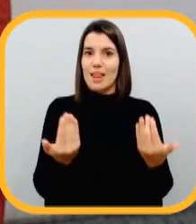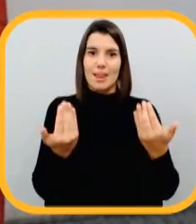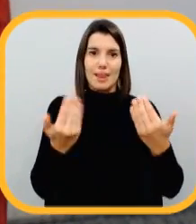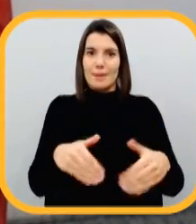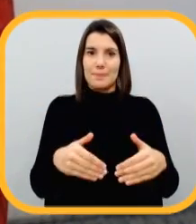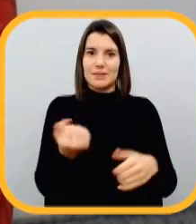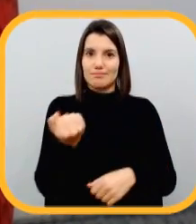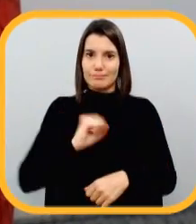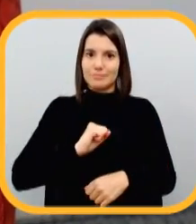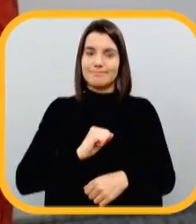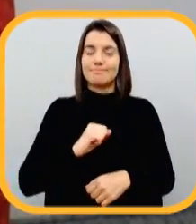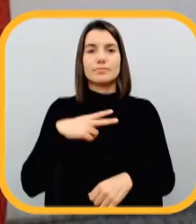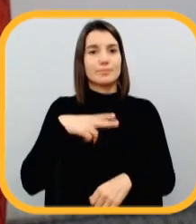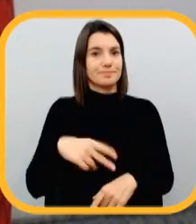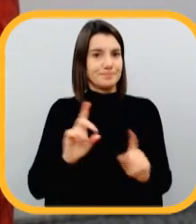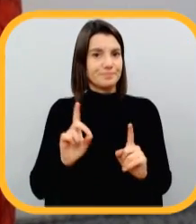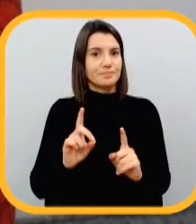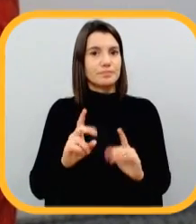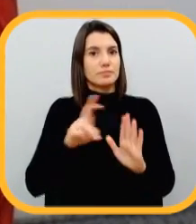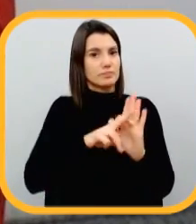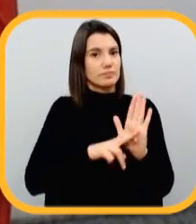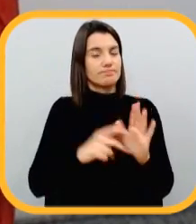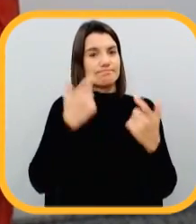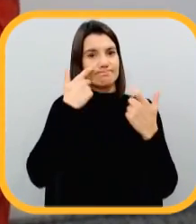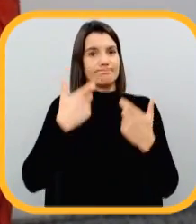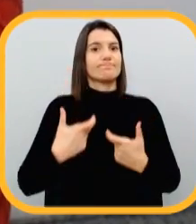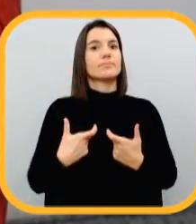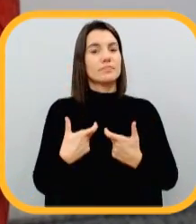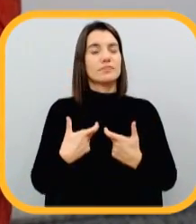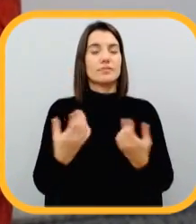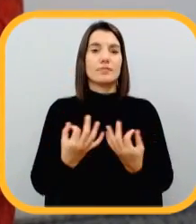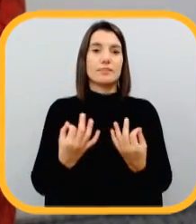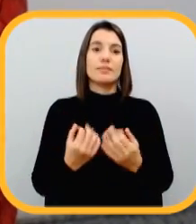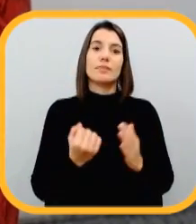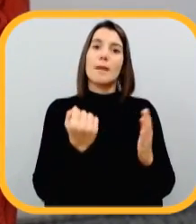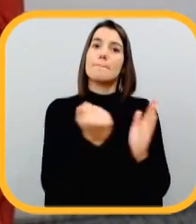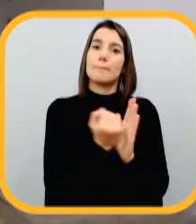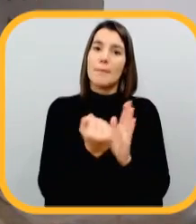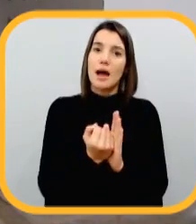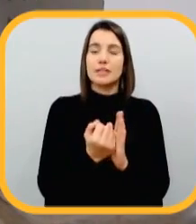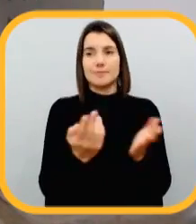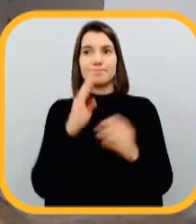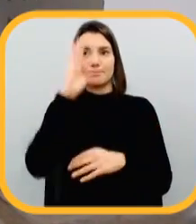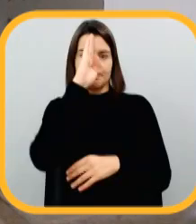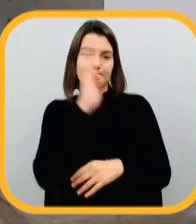ultrapassa-se mais esses limites. Eu penso que cá em Portugal não, existem muitas regras que nos defendem e, portanto, as marcas jogam à partida